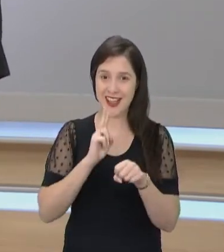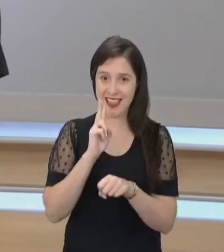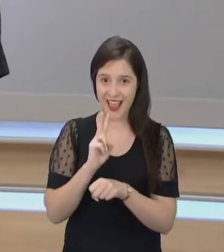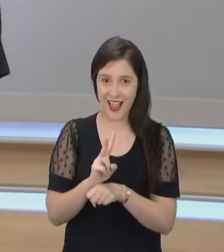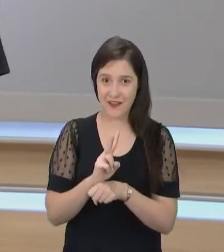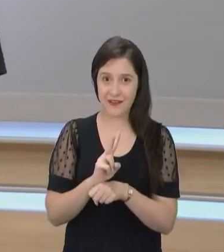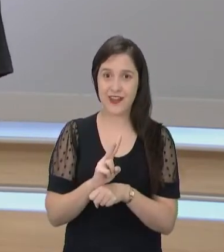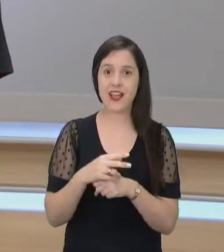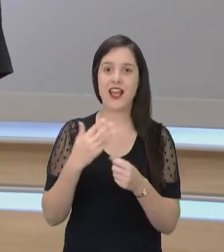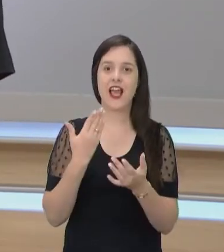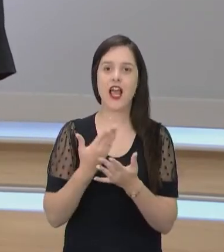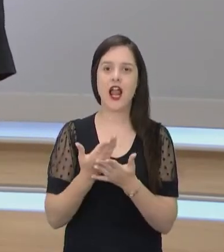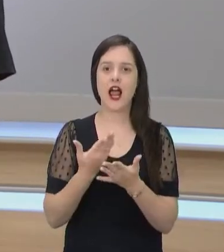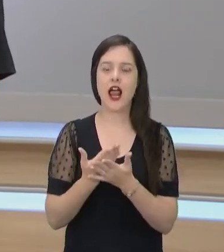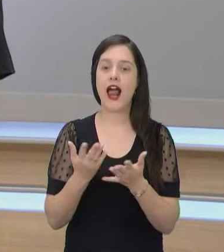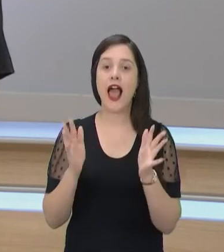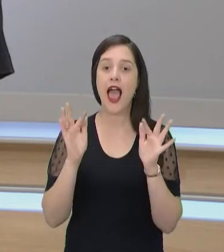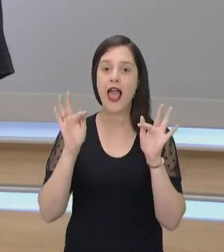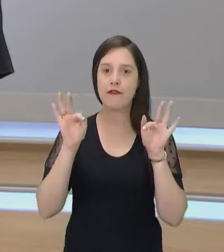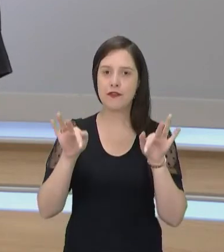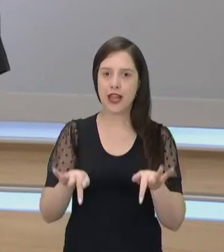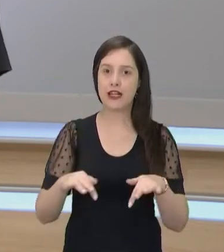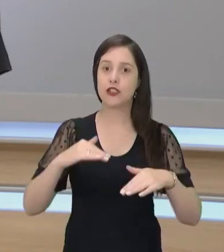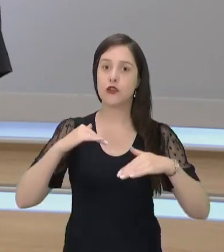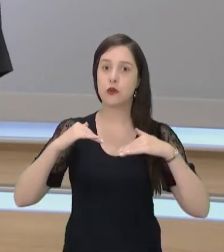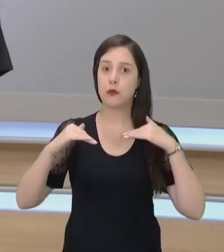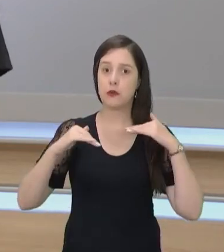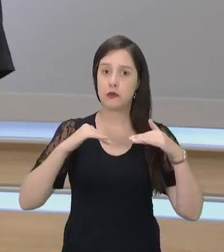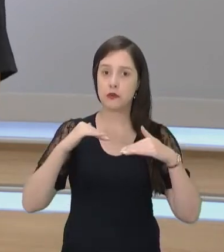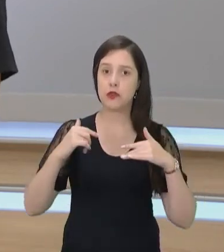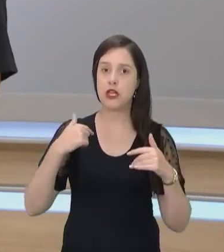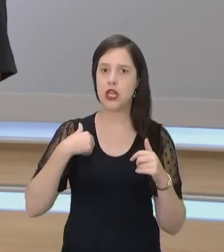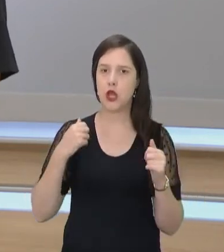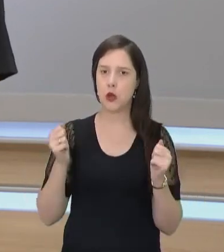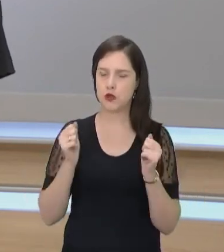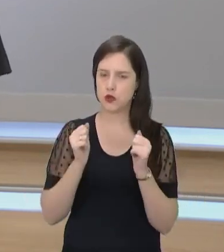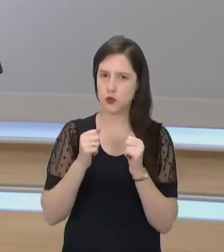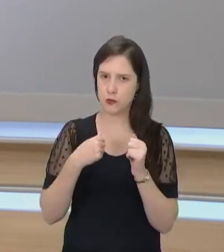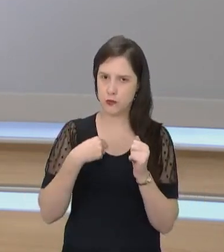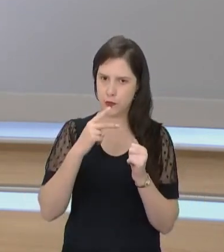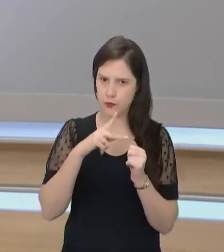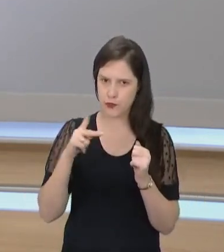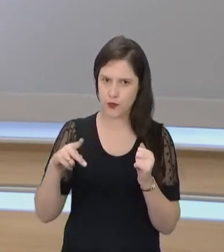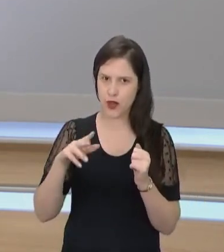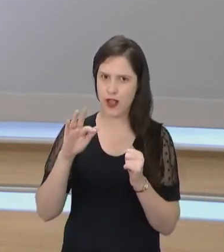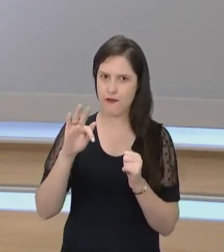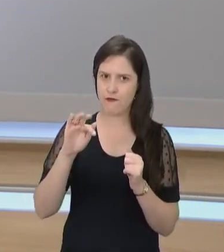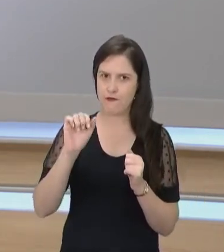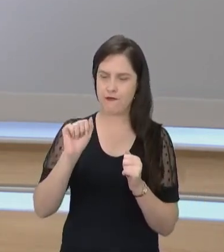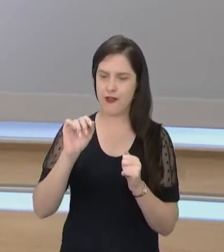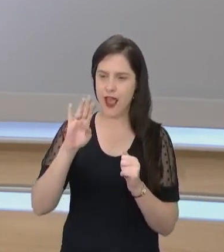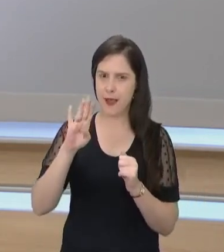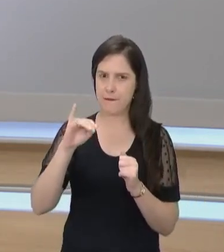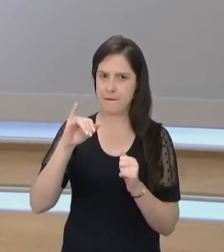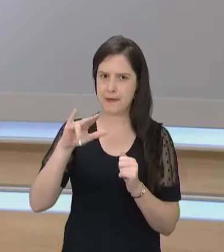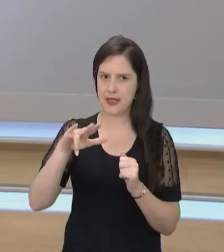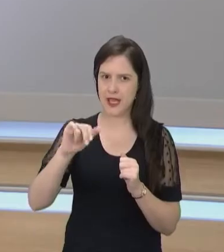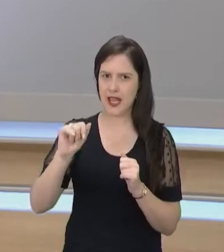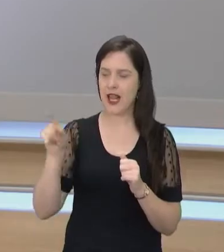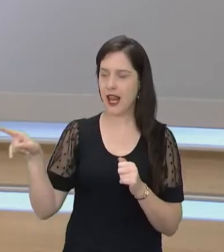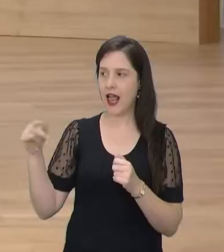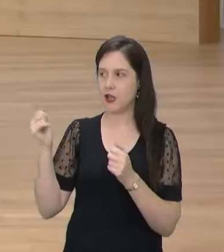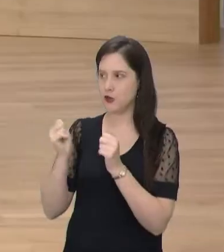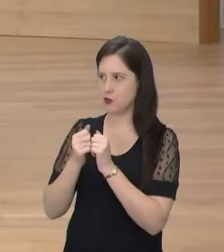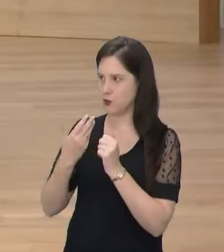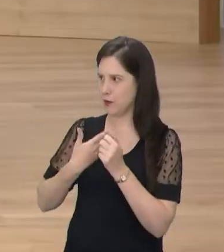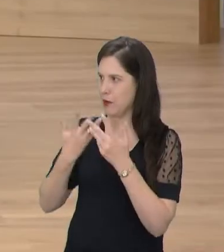aí na nossa reta final do desenvolvimento, né? Eu sou a professora Fabiana e ao meu lado, maravilhoso, incrível, Gabriel.